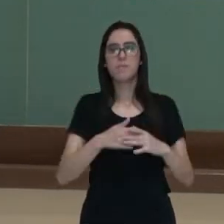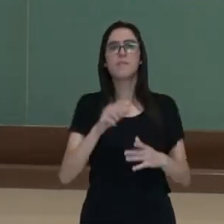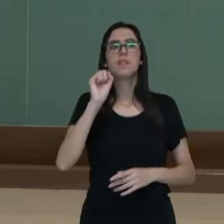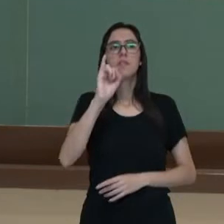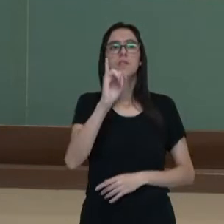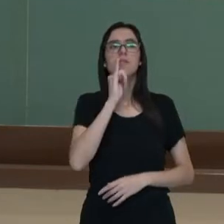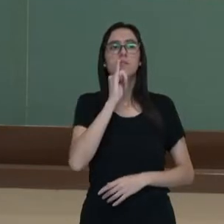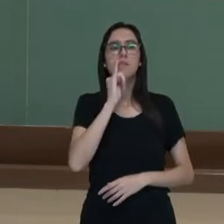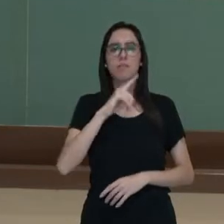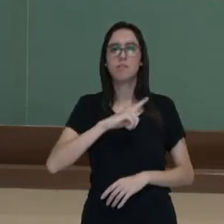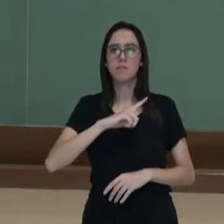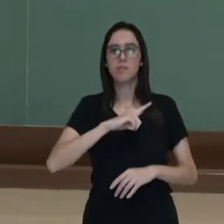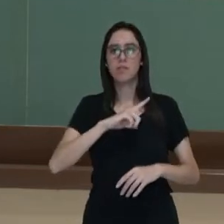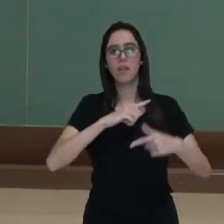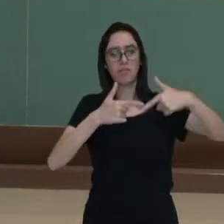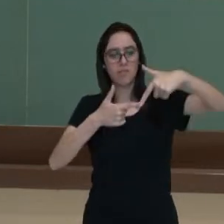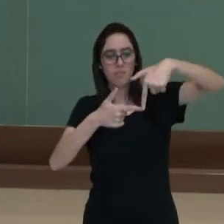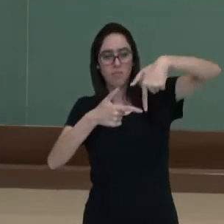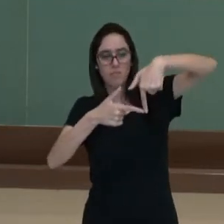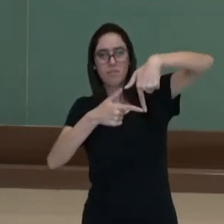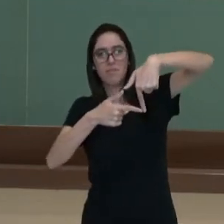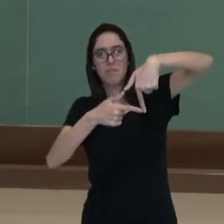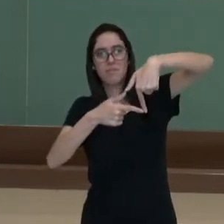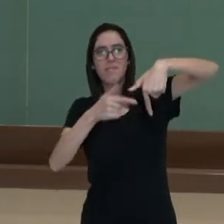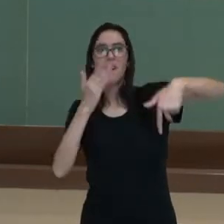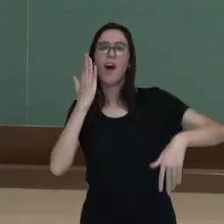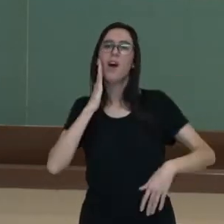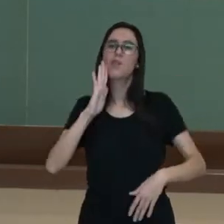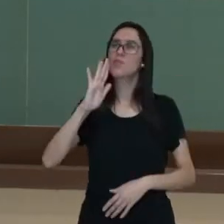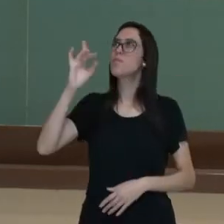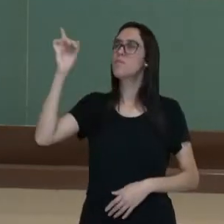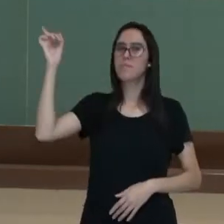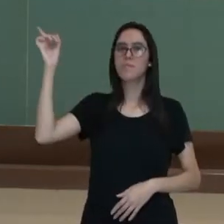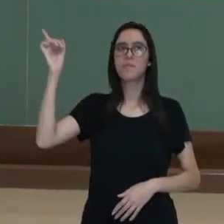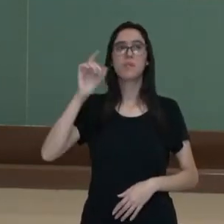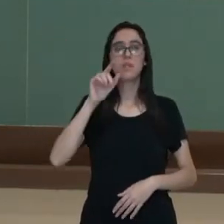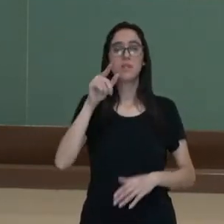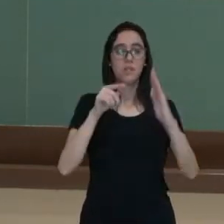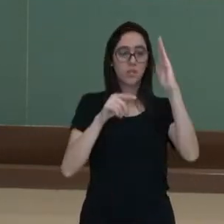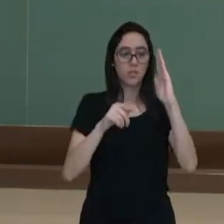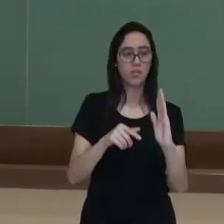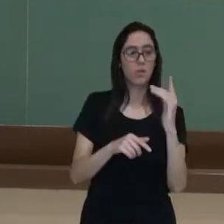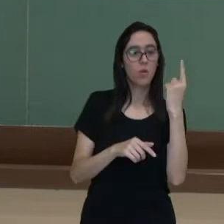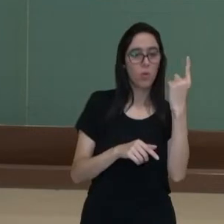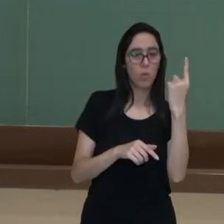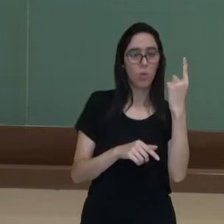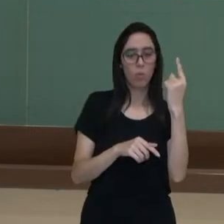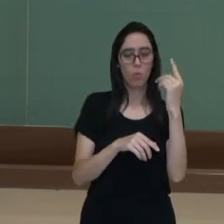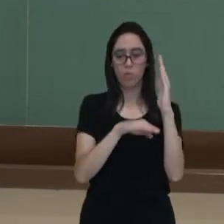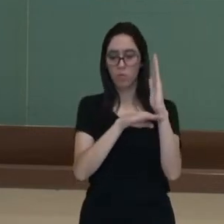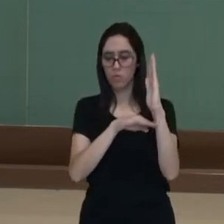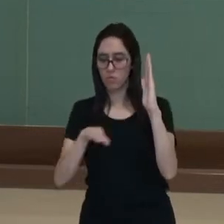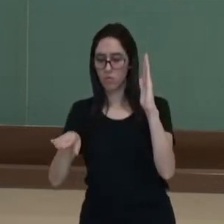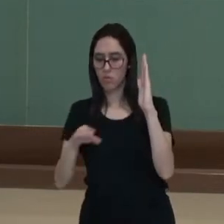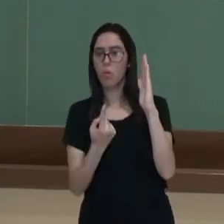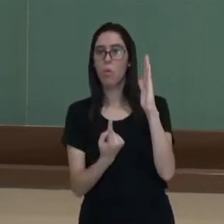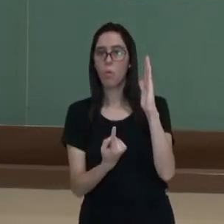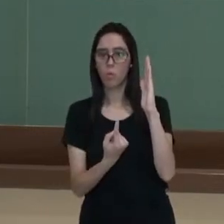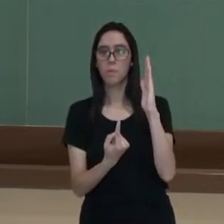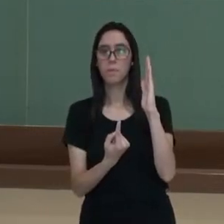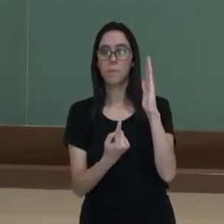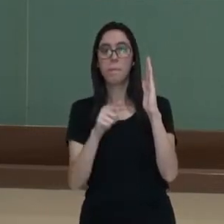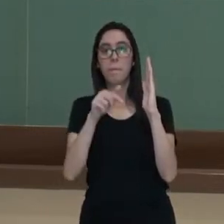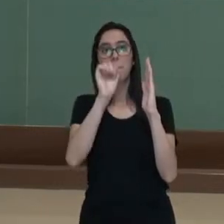triângulo retângulo aqui, ó, x, qual é essa medida? Se esse ladinho vale 1, esse ladinho vale 1. Então, a área desse